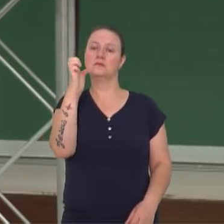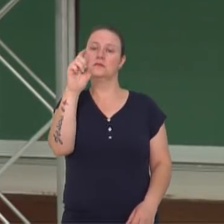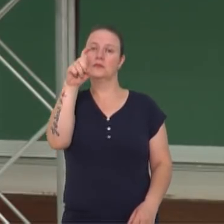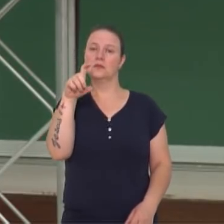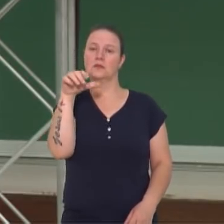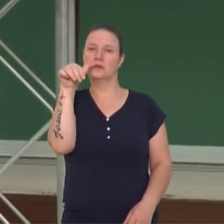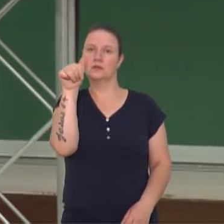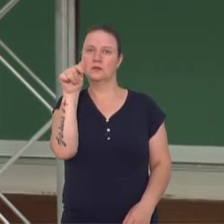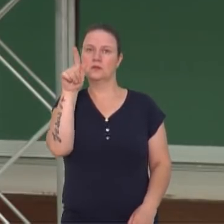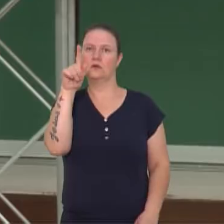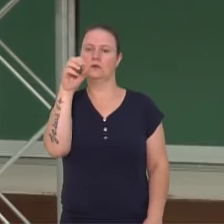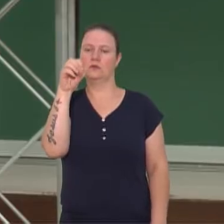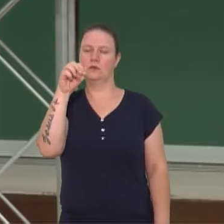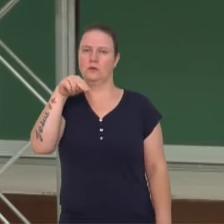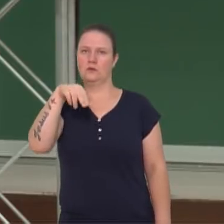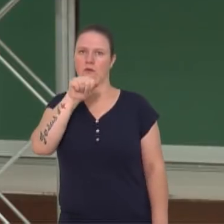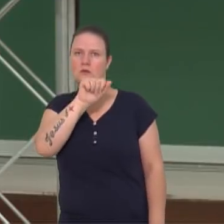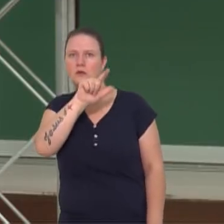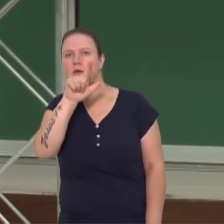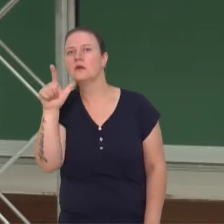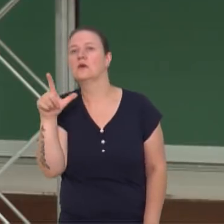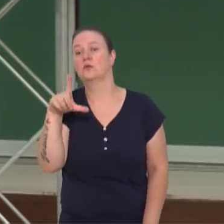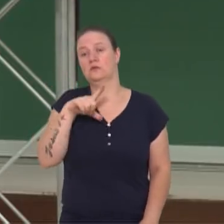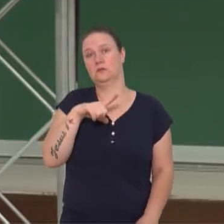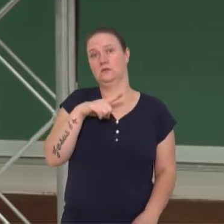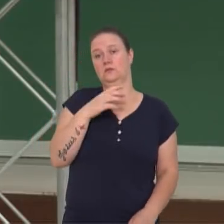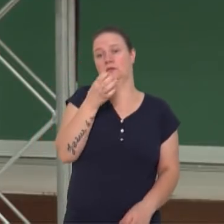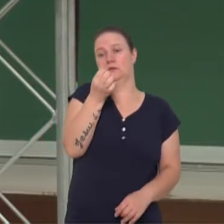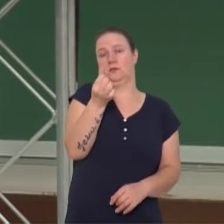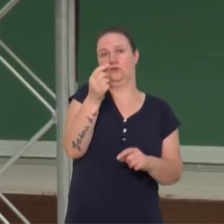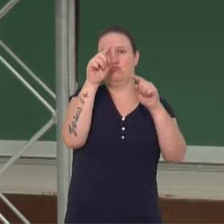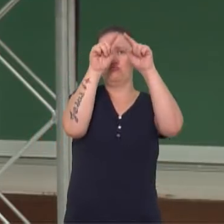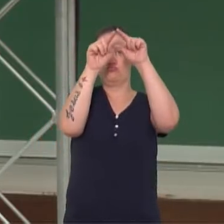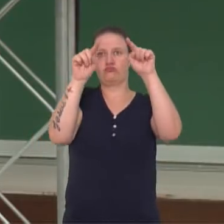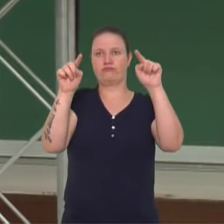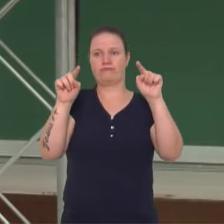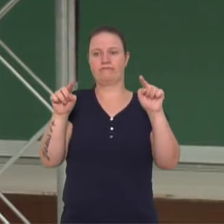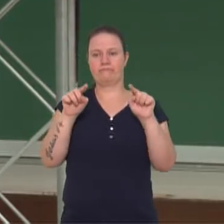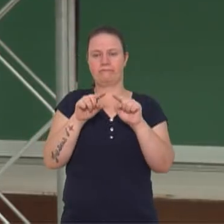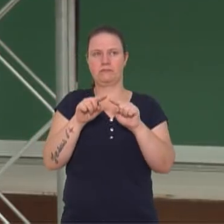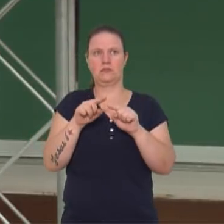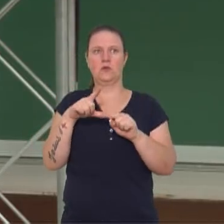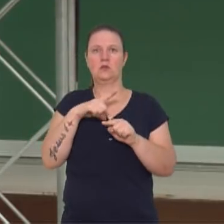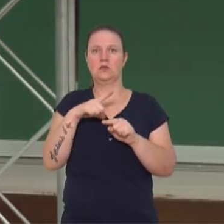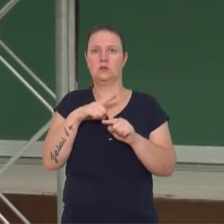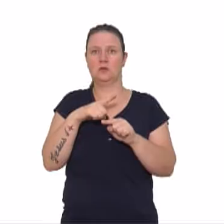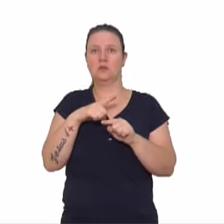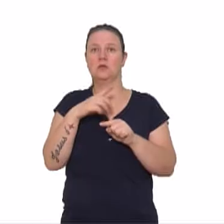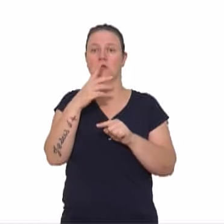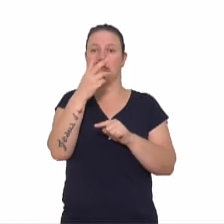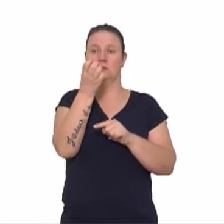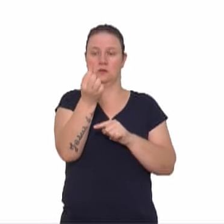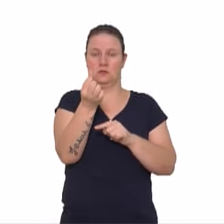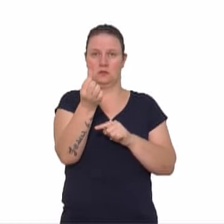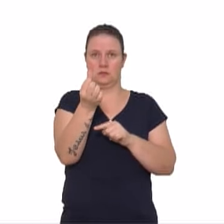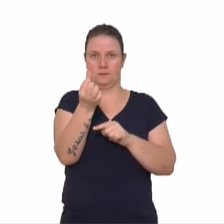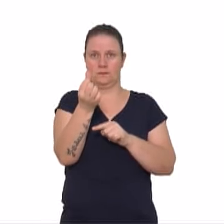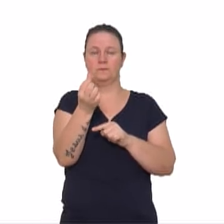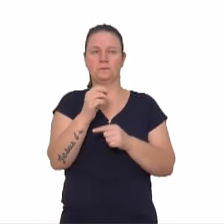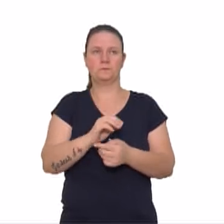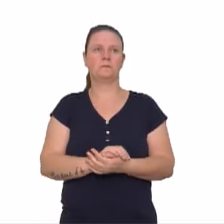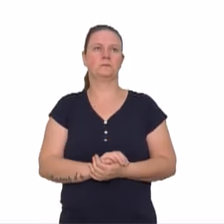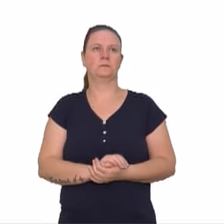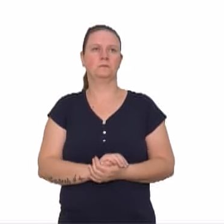certo? Então, hexagonal a gente tem o quê? 6 lados. Então, essa lajota, ela vai ter 6